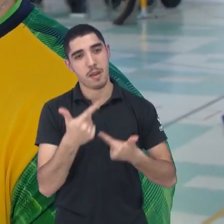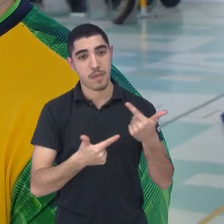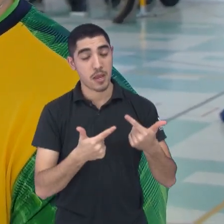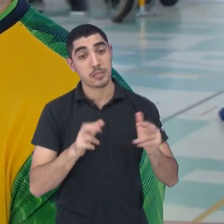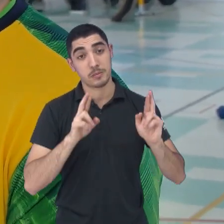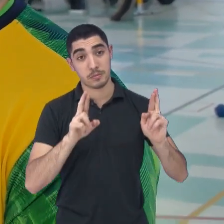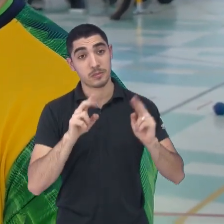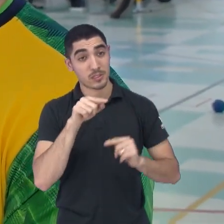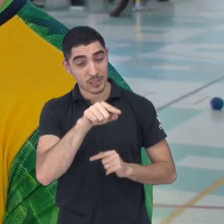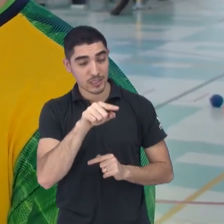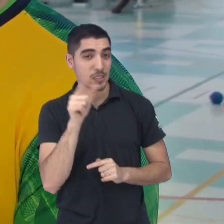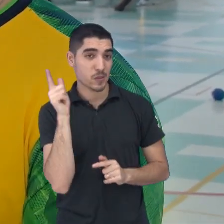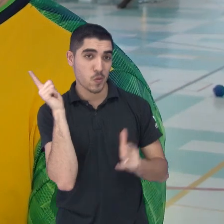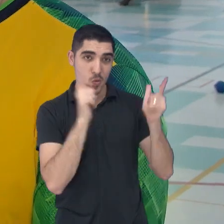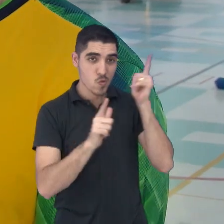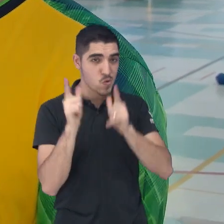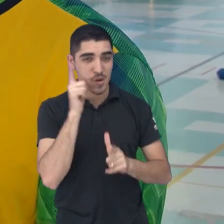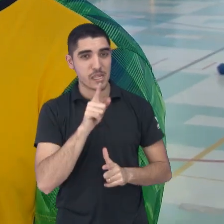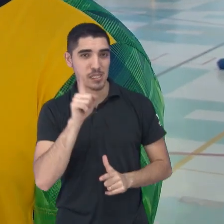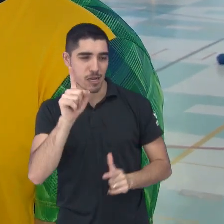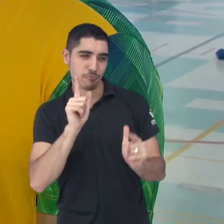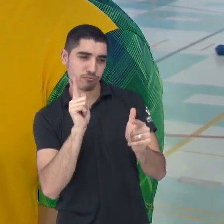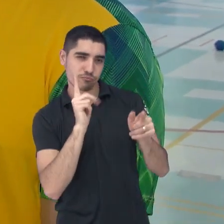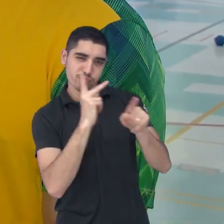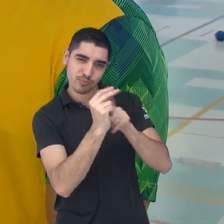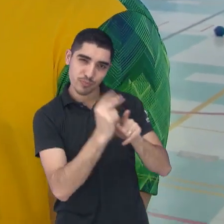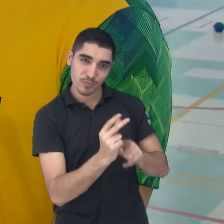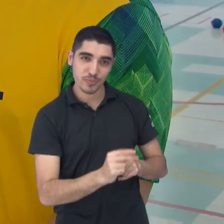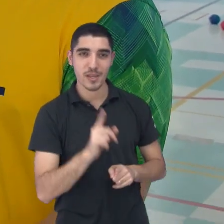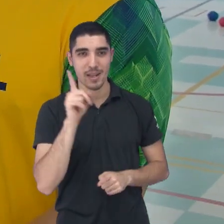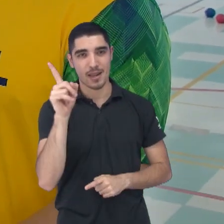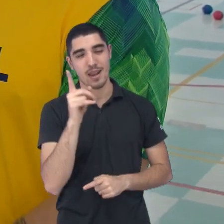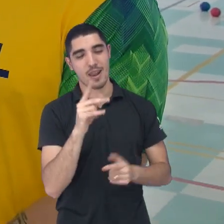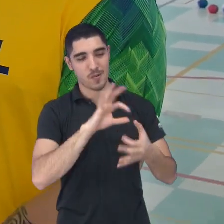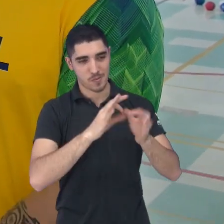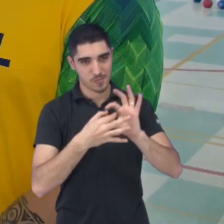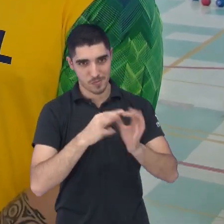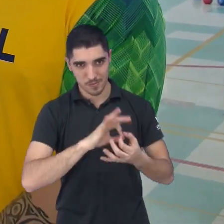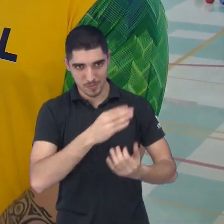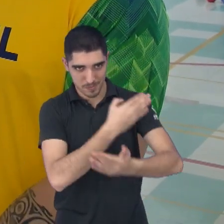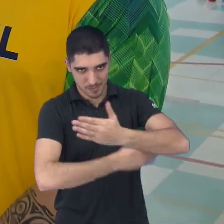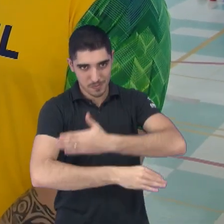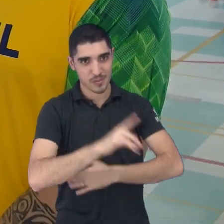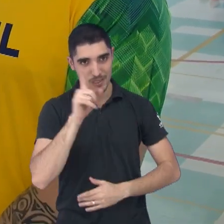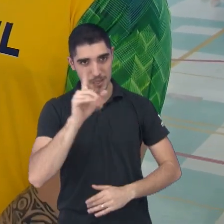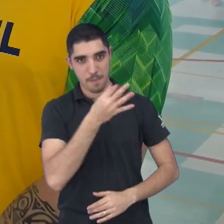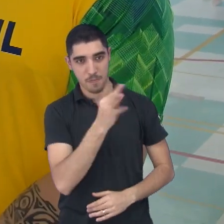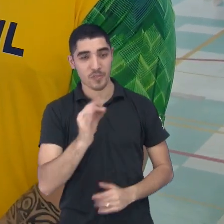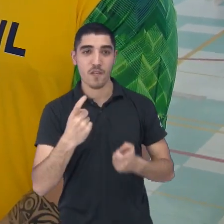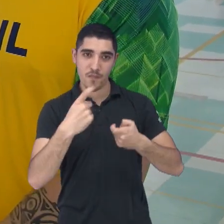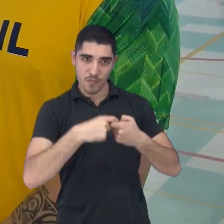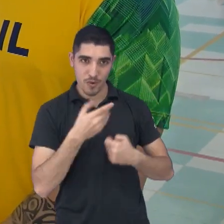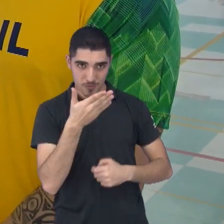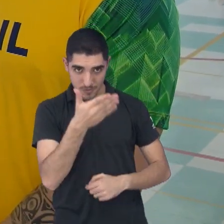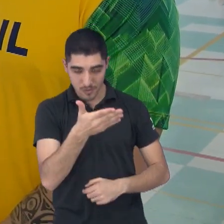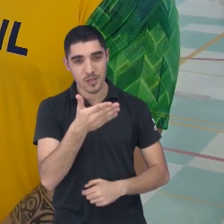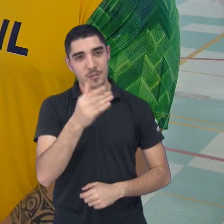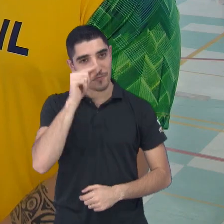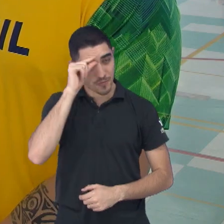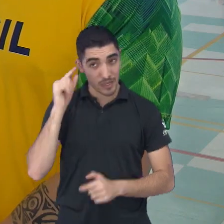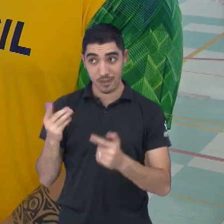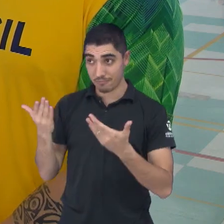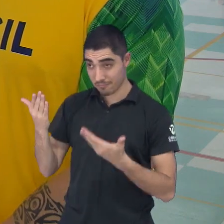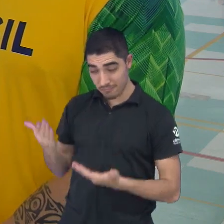Esporte deseja isso para você, que dê tudo certo lá nas Paralimpíadas de Paris. Volto com vocês aí no estúdio, representante aqui joseense, lá